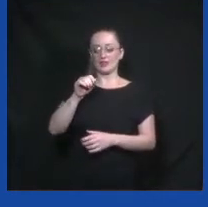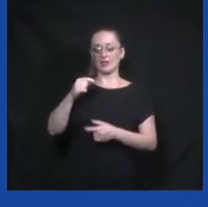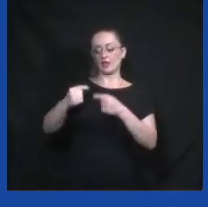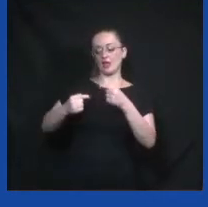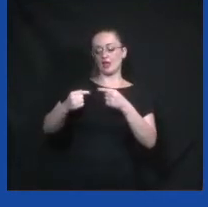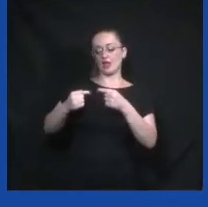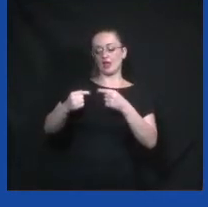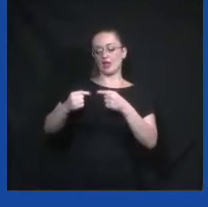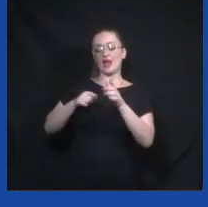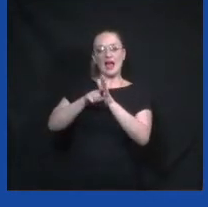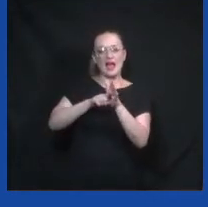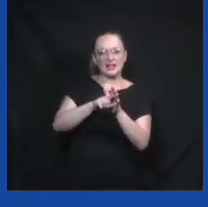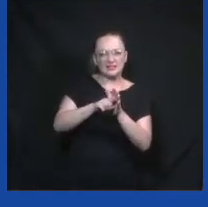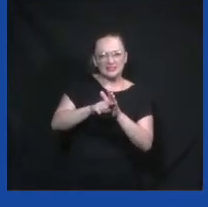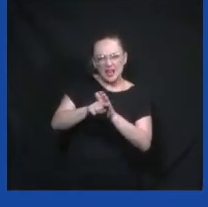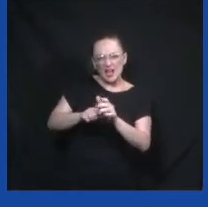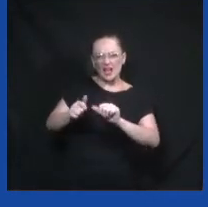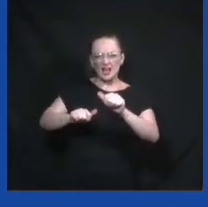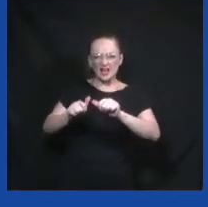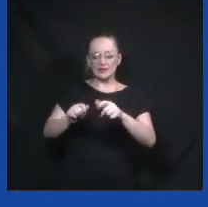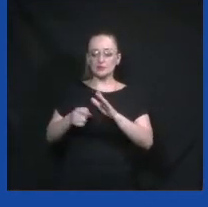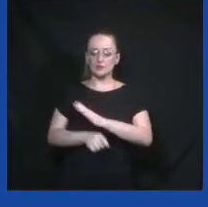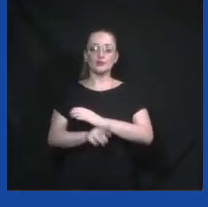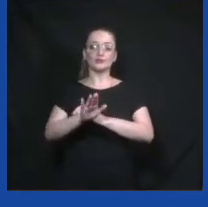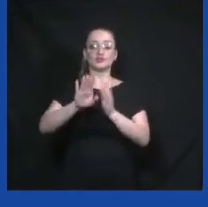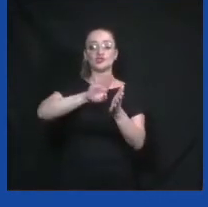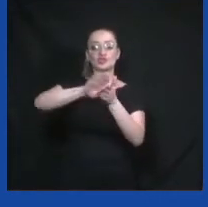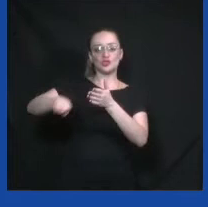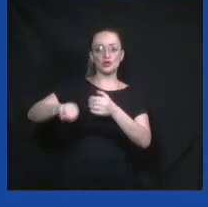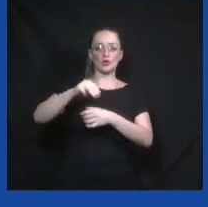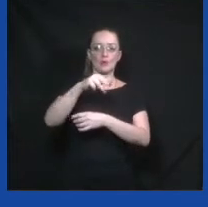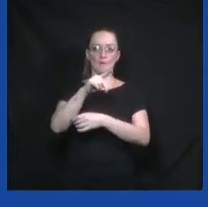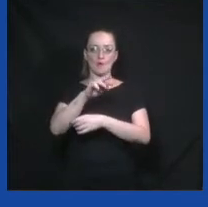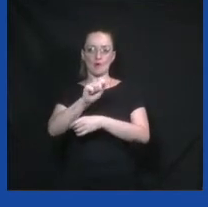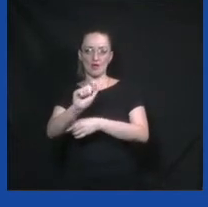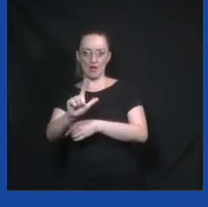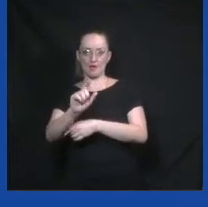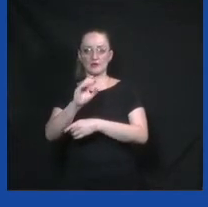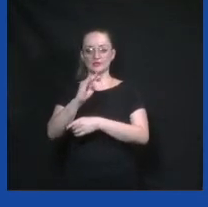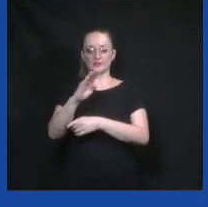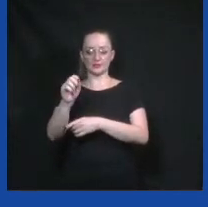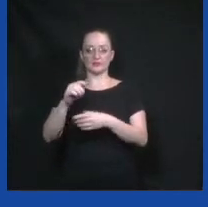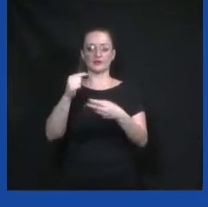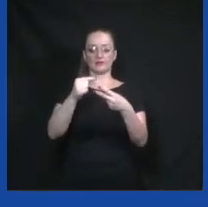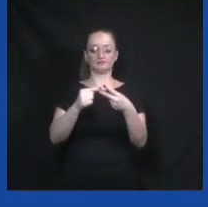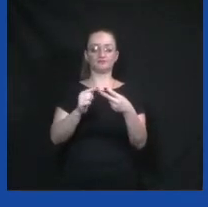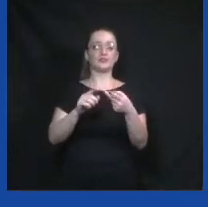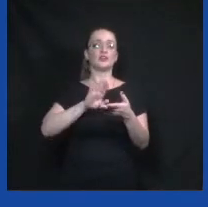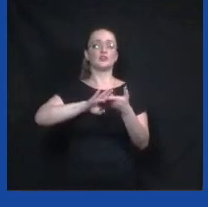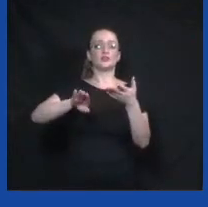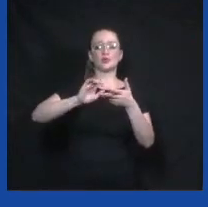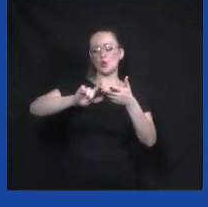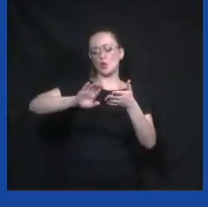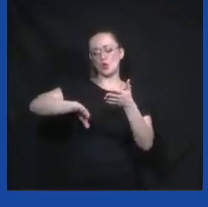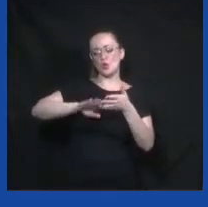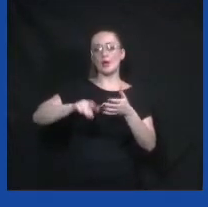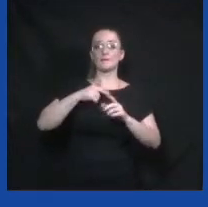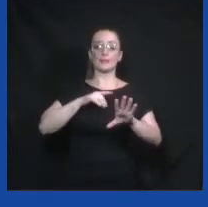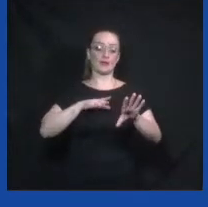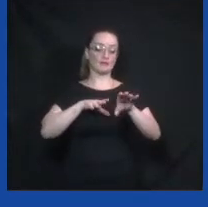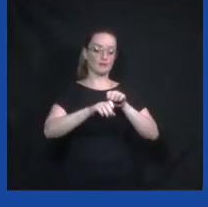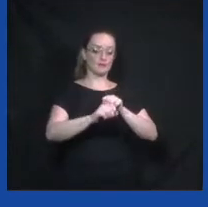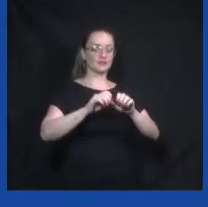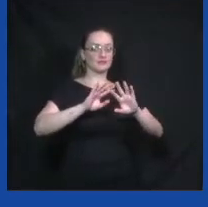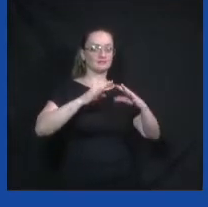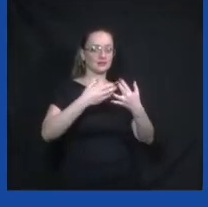muito profunda, mas a gente tirou moral e cívica, a gente tirou a organização social e política brasileira, que eram as matérias de formação cidadã de